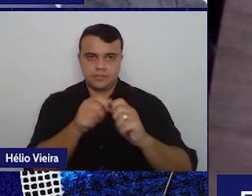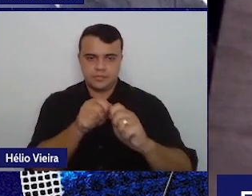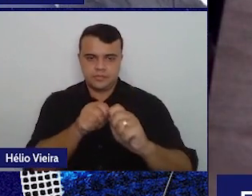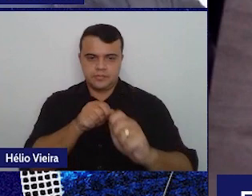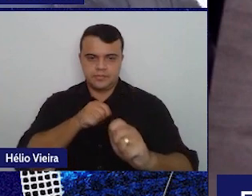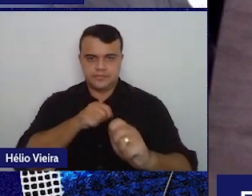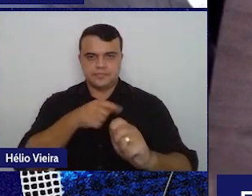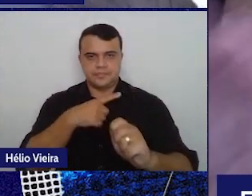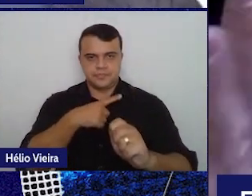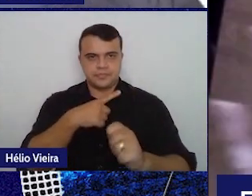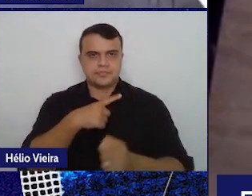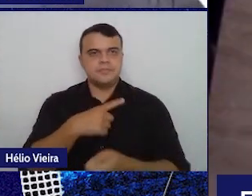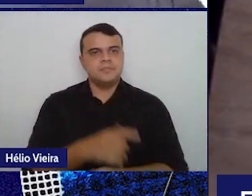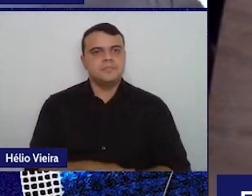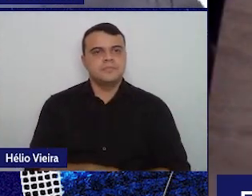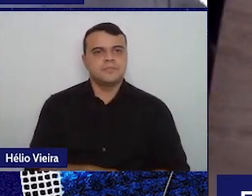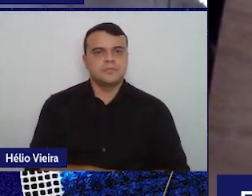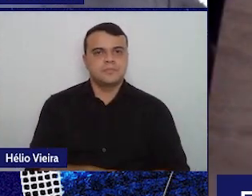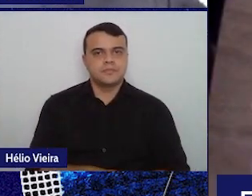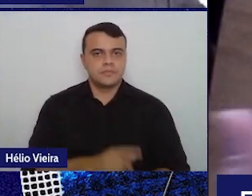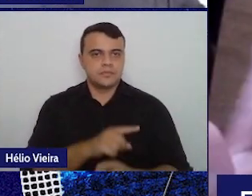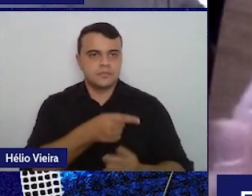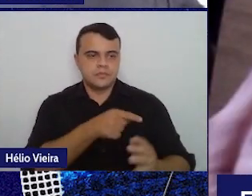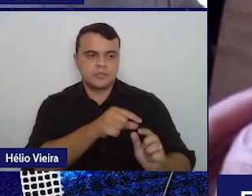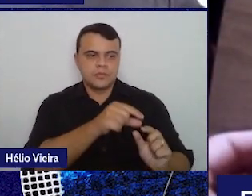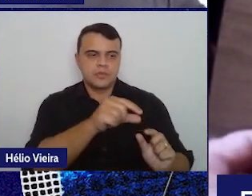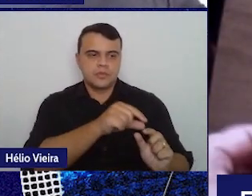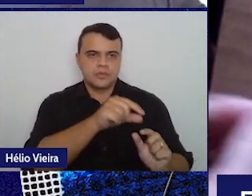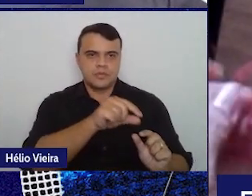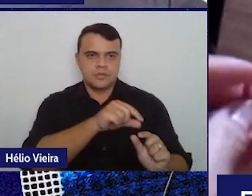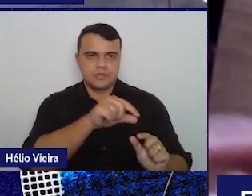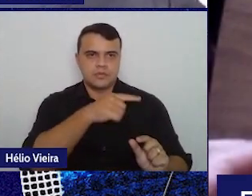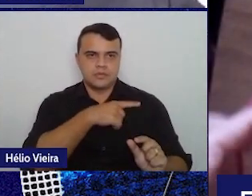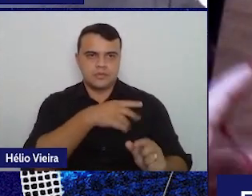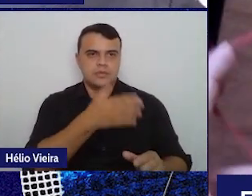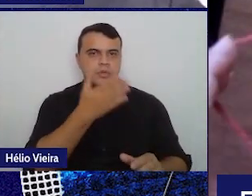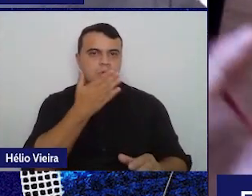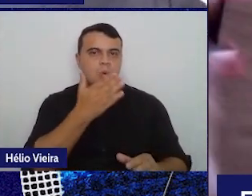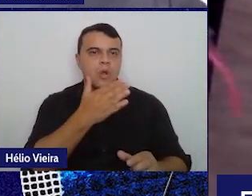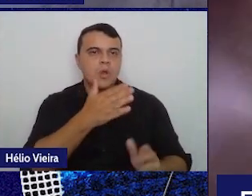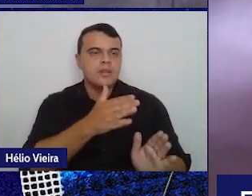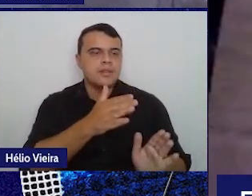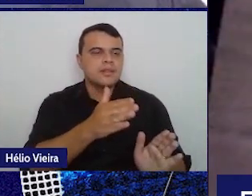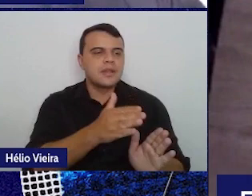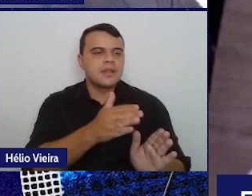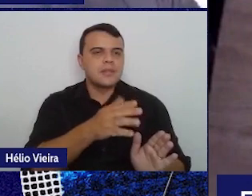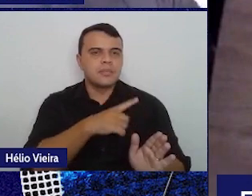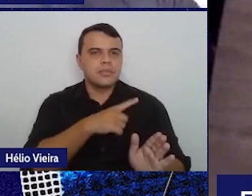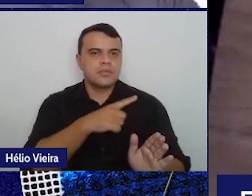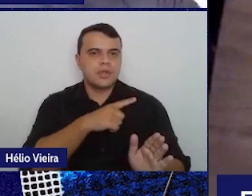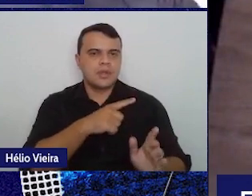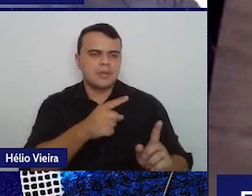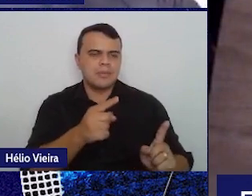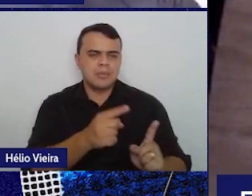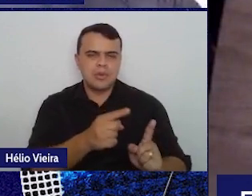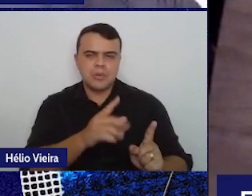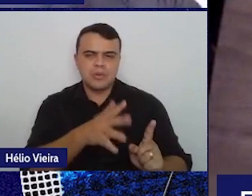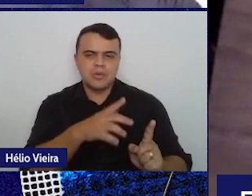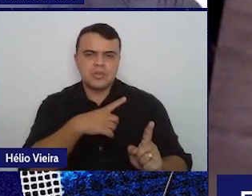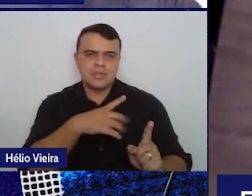um apoio. Tem fios aqui separados. Qual que é o tamanho que esse fio tem que ter? Tem que ser um tamanho que